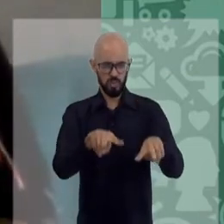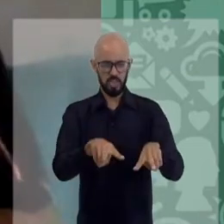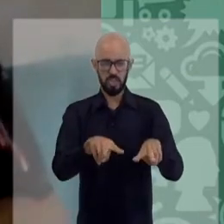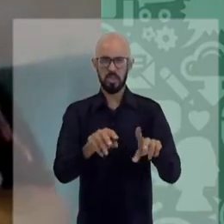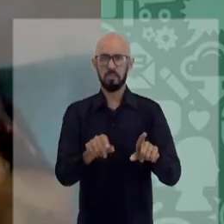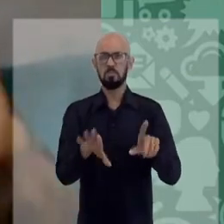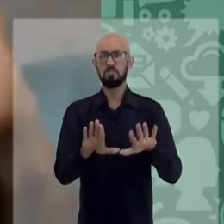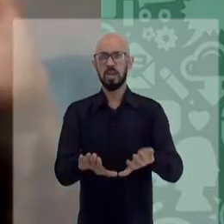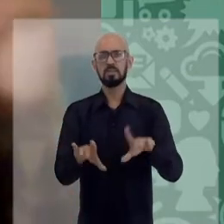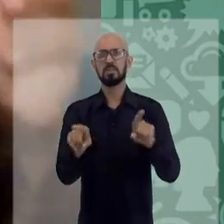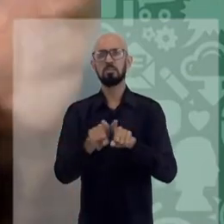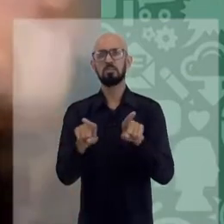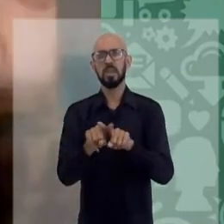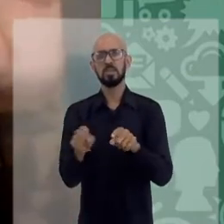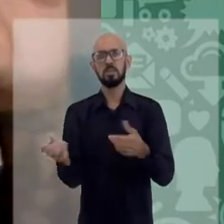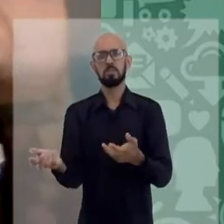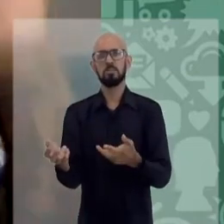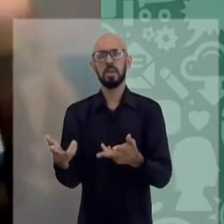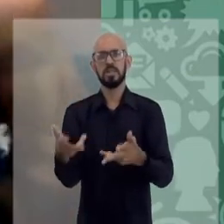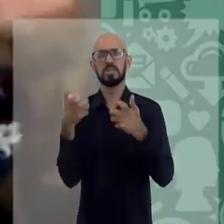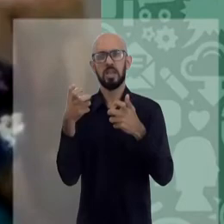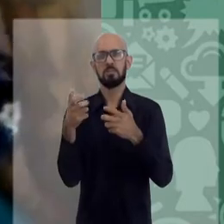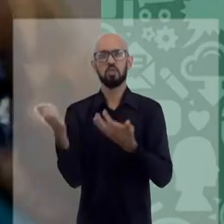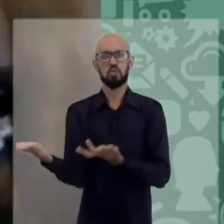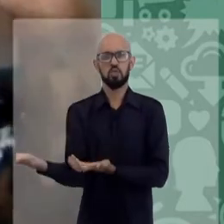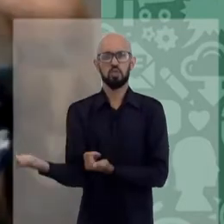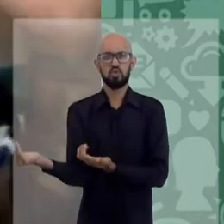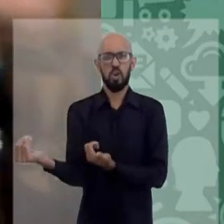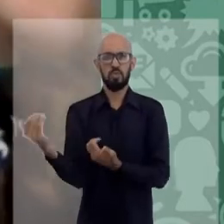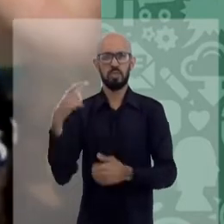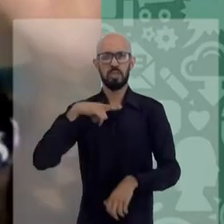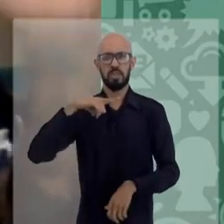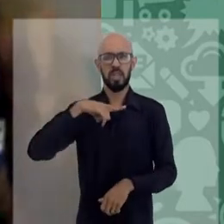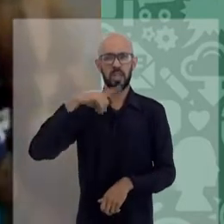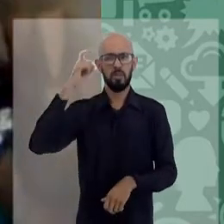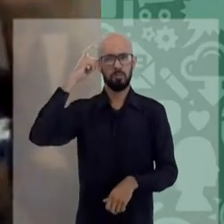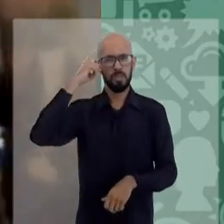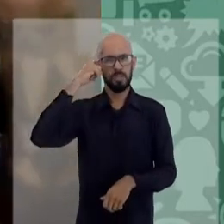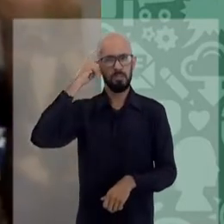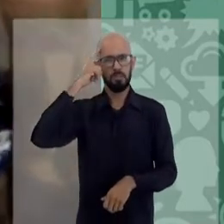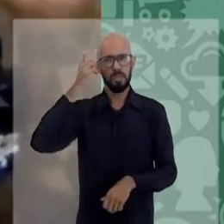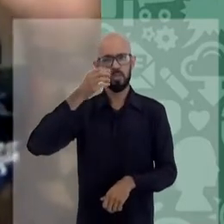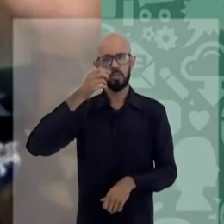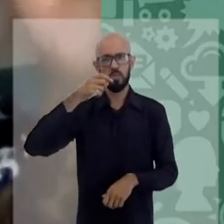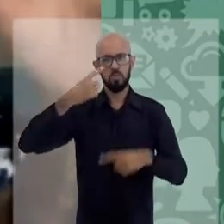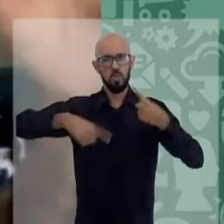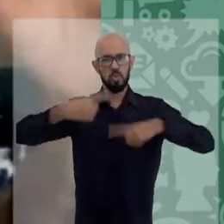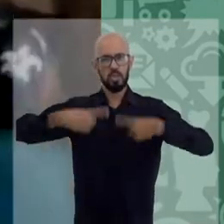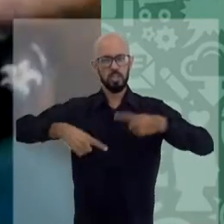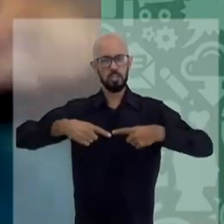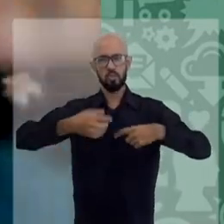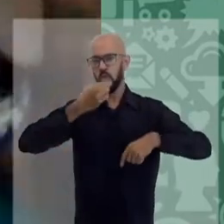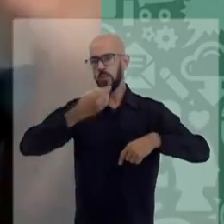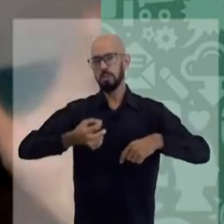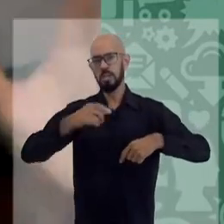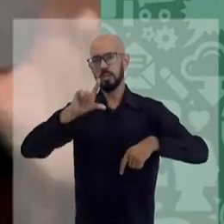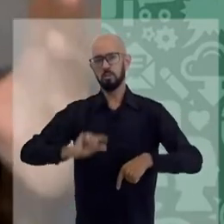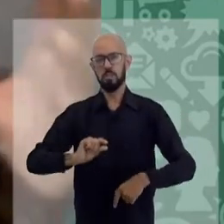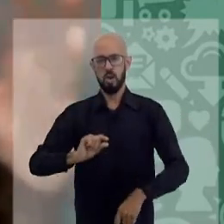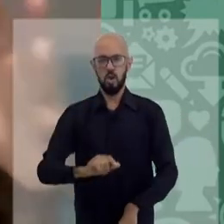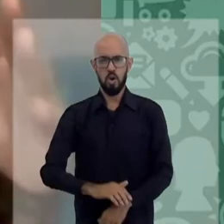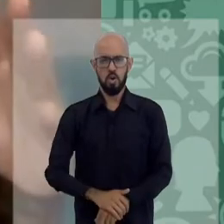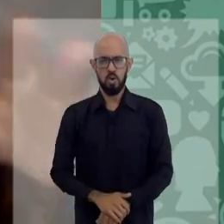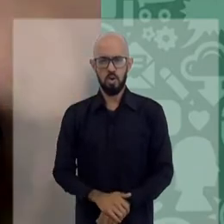Mas o que a gente percebe também é que essa juventude, eles têm muito um pensamento político menos opinativo. A construção